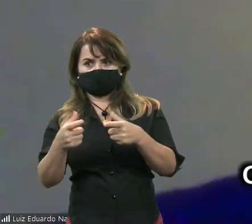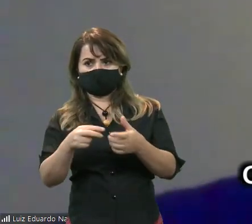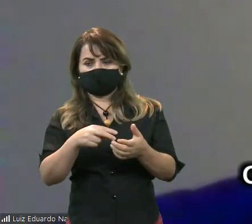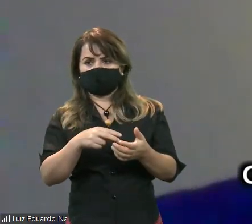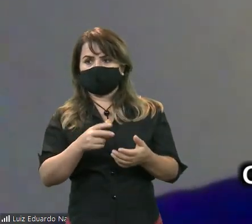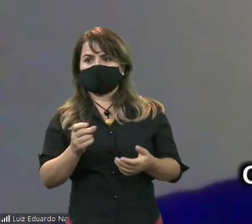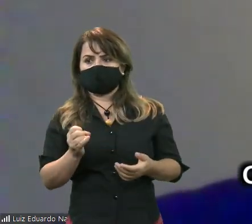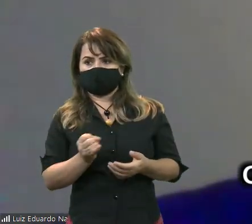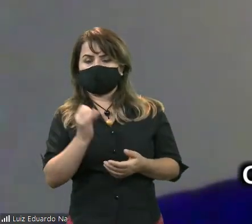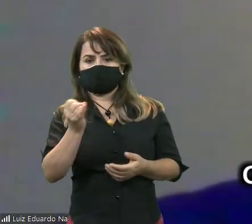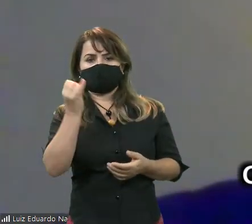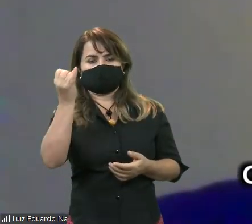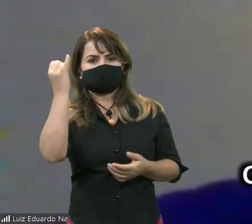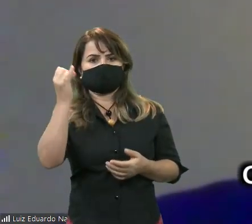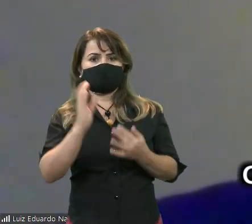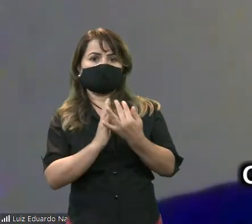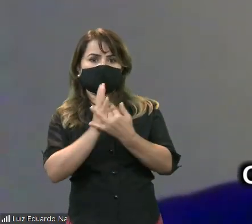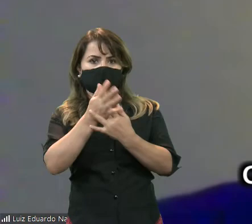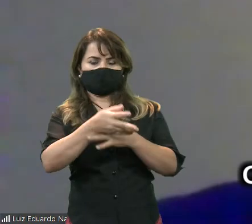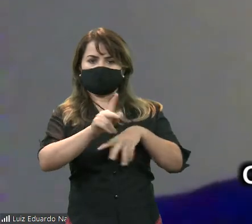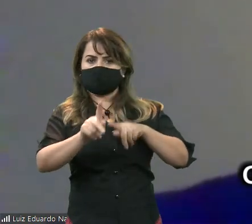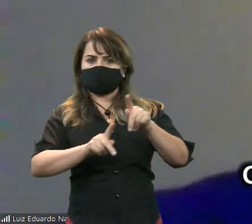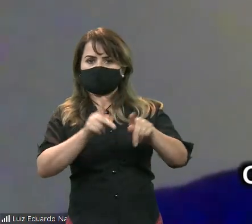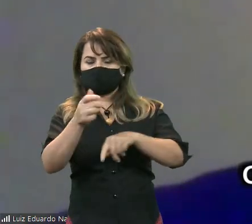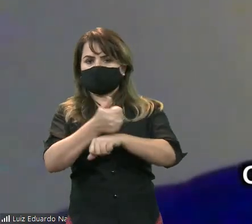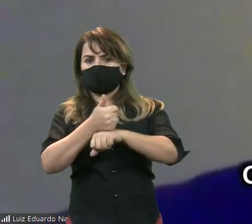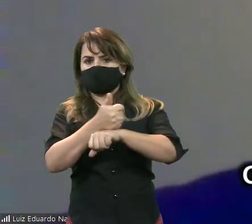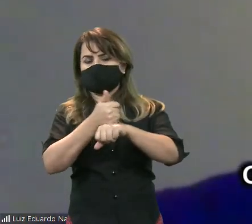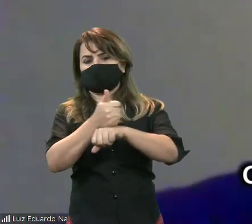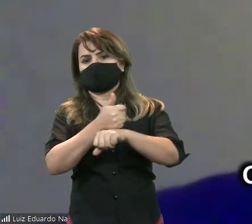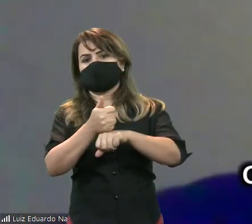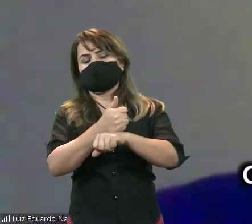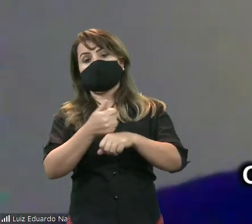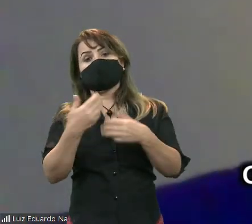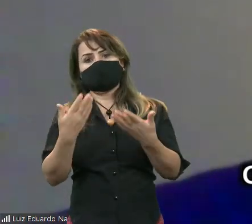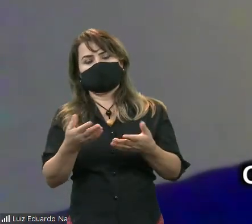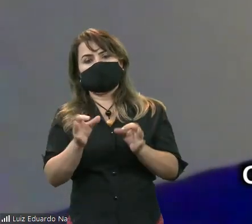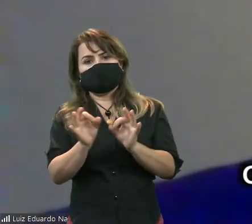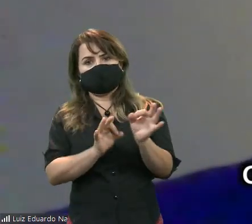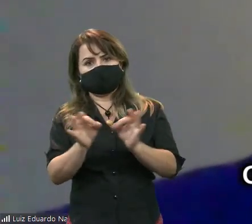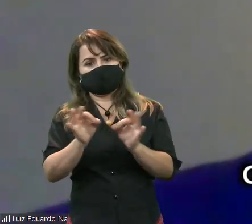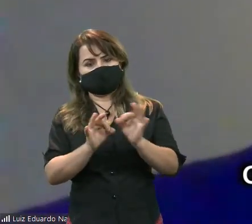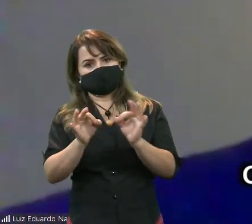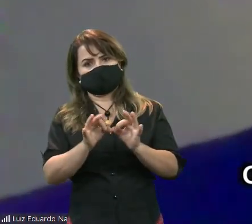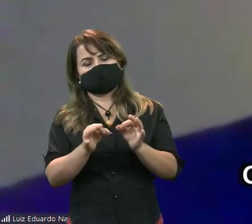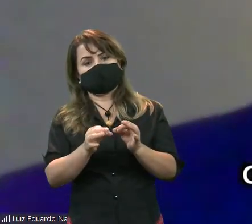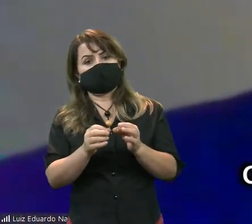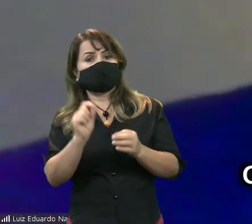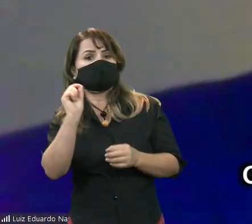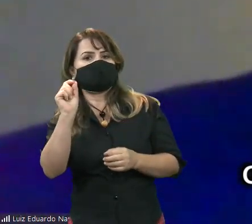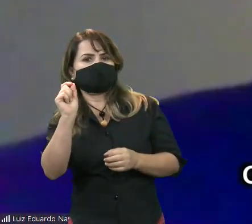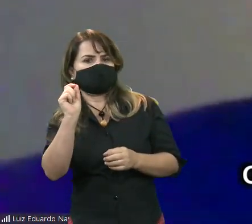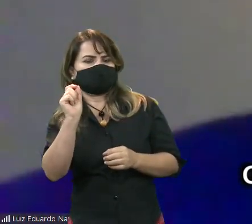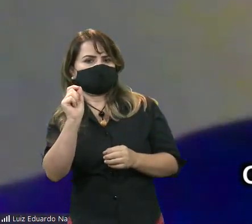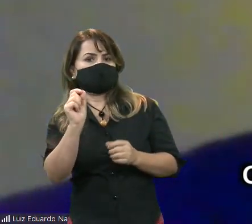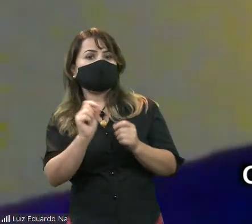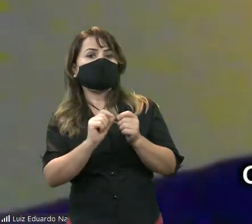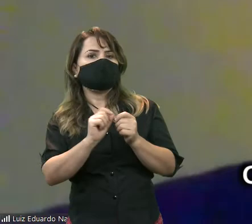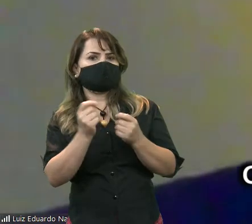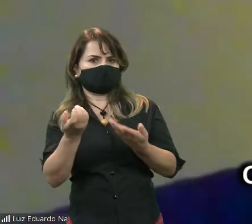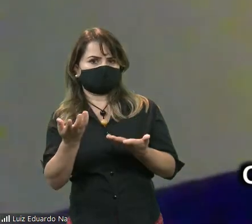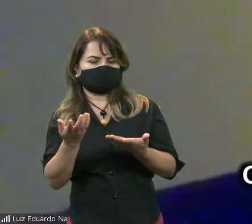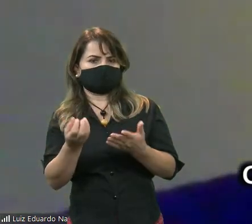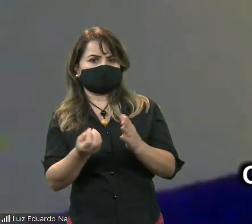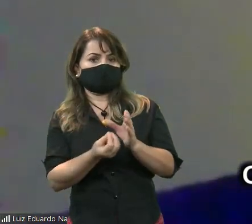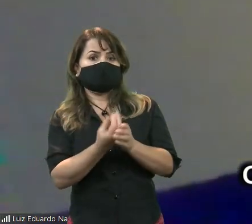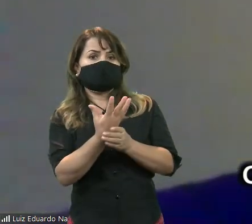através deste pessoal. Vossa Excelência falou a respeito de um projeto, não é? Mas quem elaborou o projeto? Foi